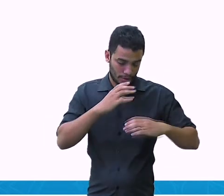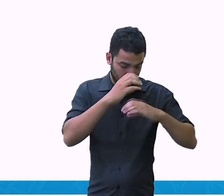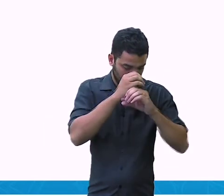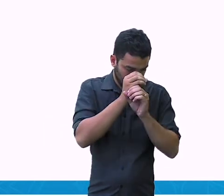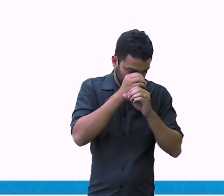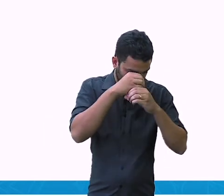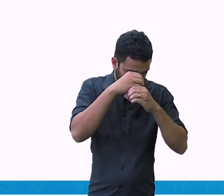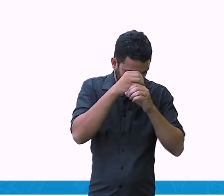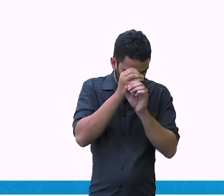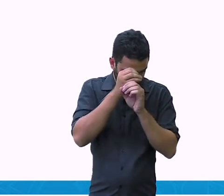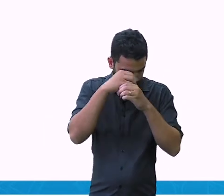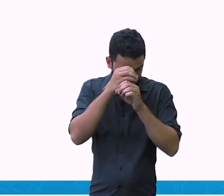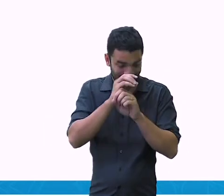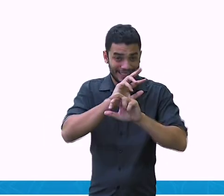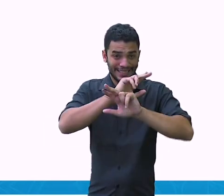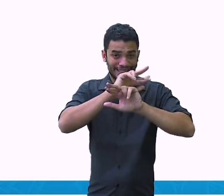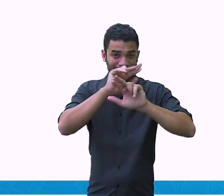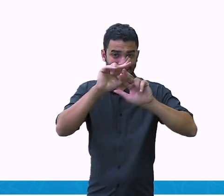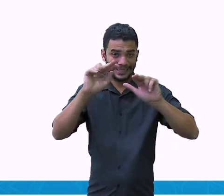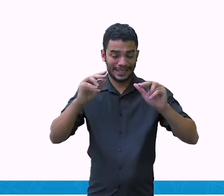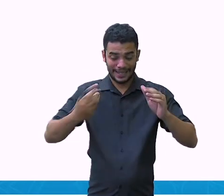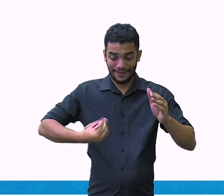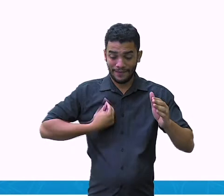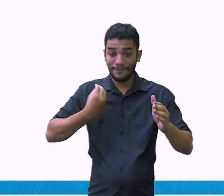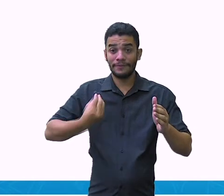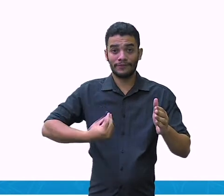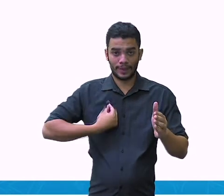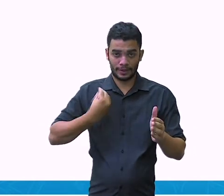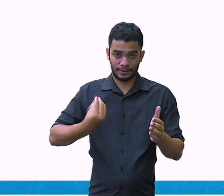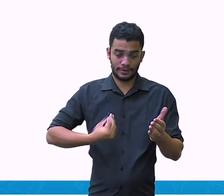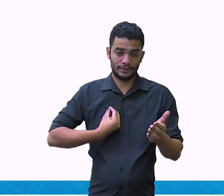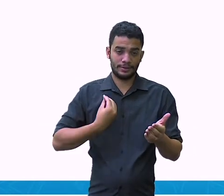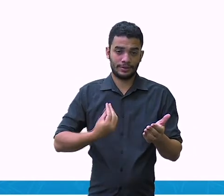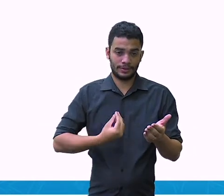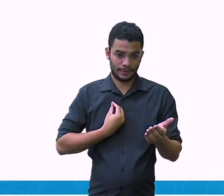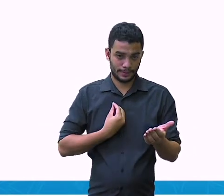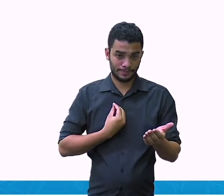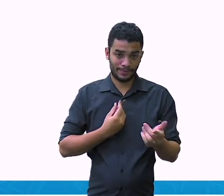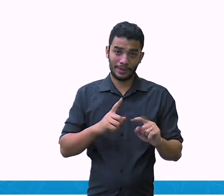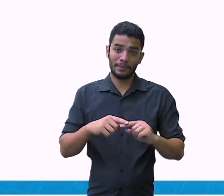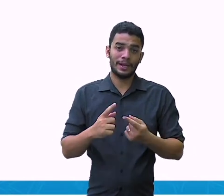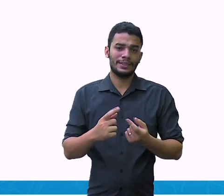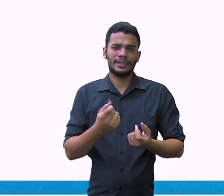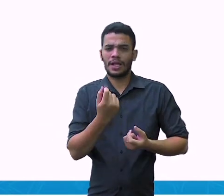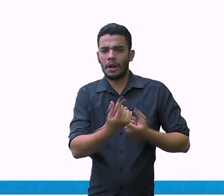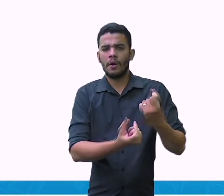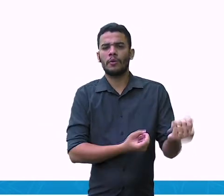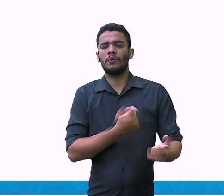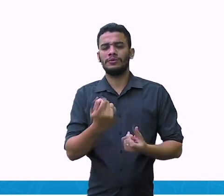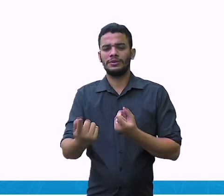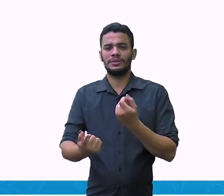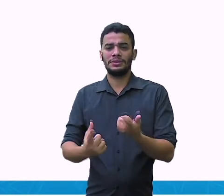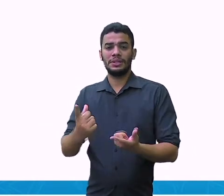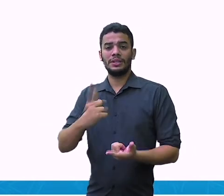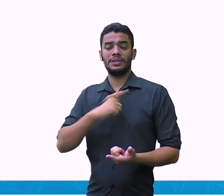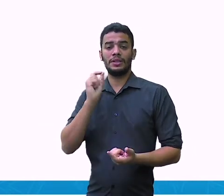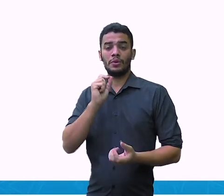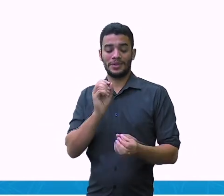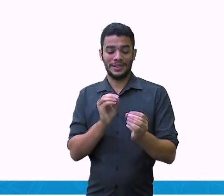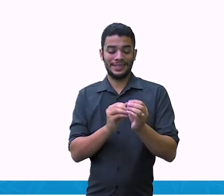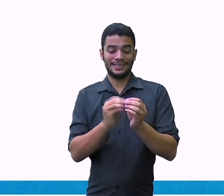microscópicos. Estes seres são constituídos por apenas uma célula. E aí eles são classificados como seres